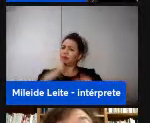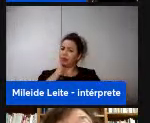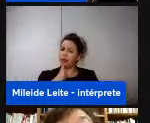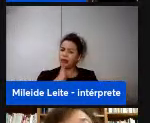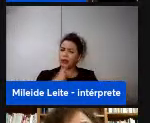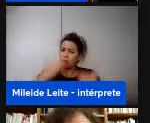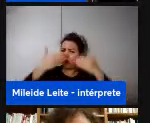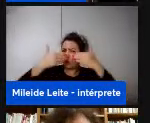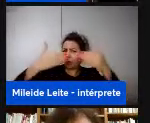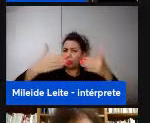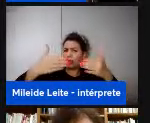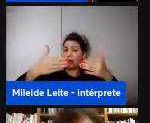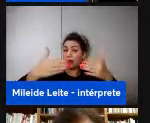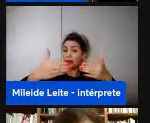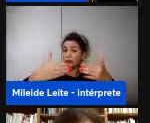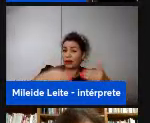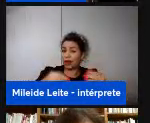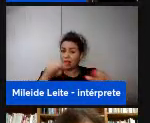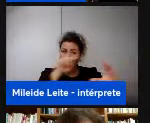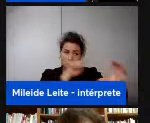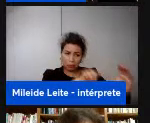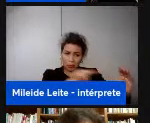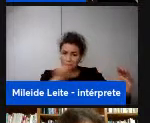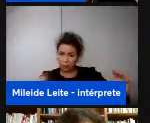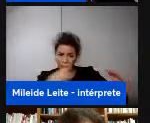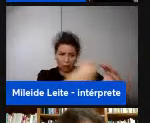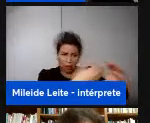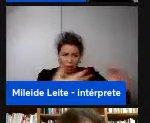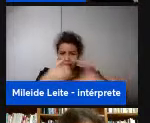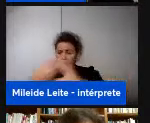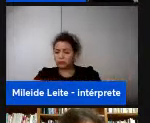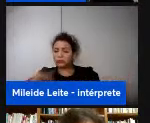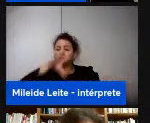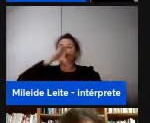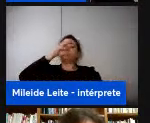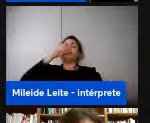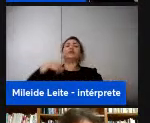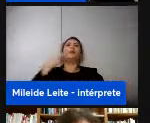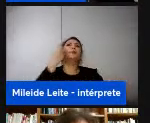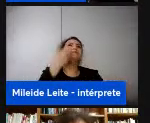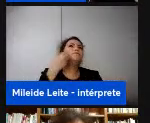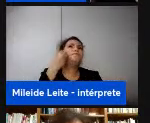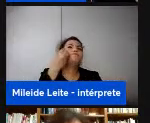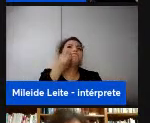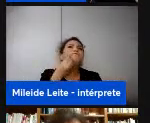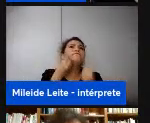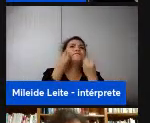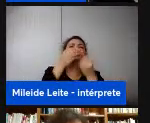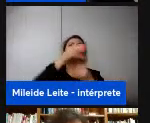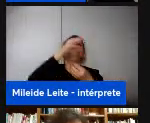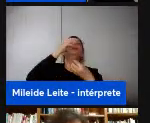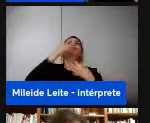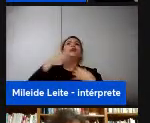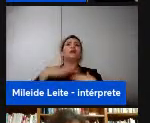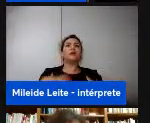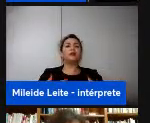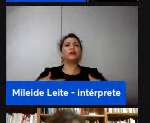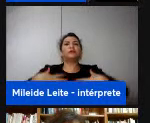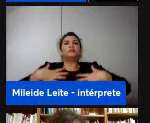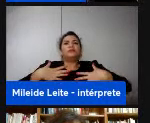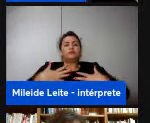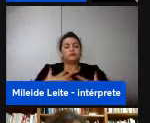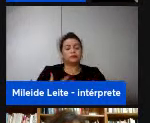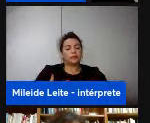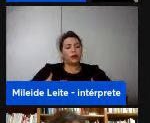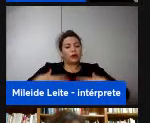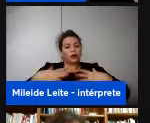modelo interno é de que para essas características de respiração que eu estou experimentando agora, né, ofegância, né, um aumento